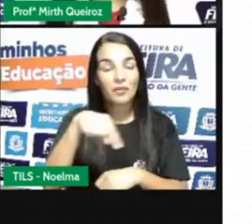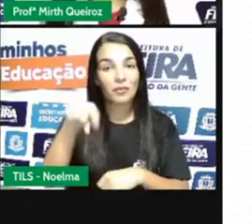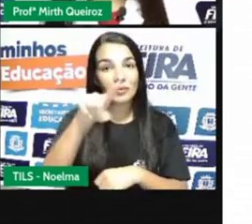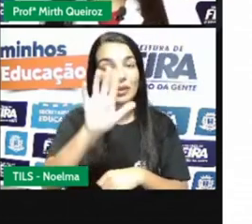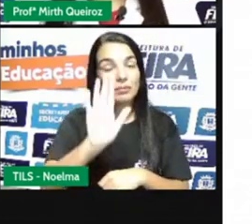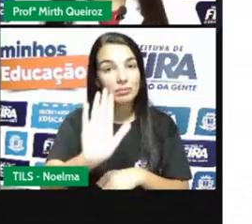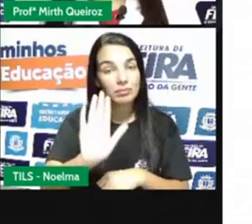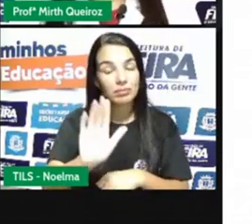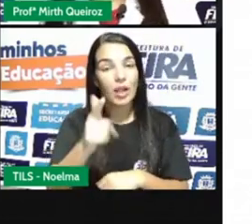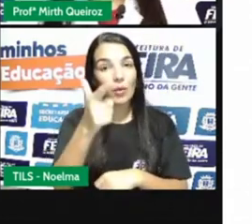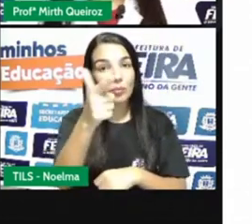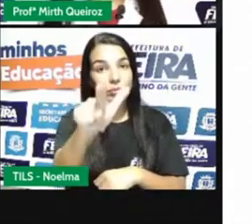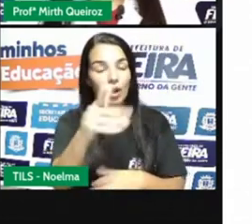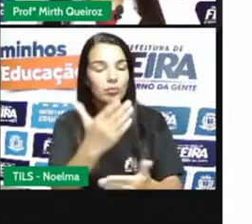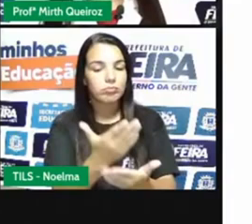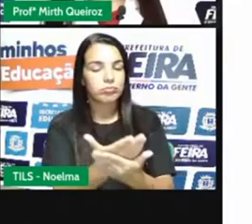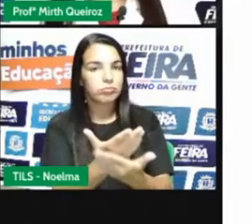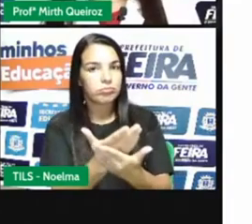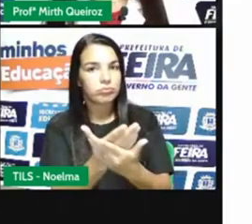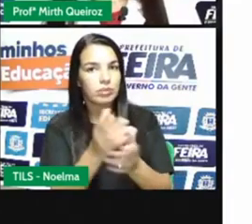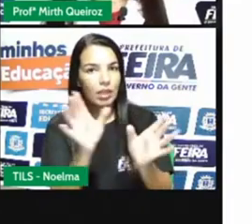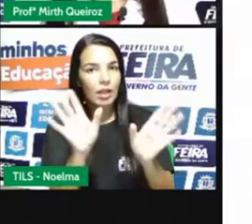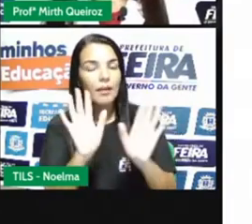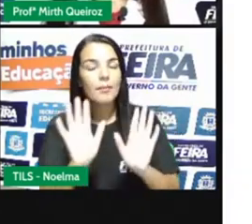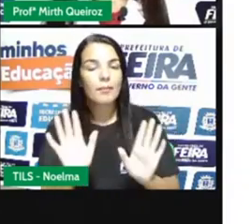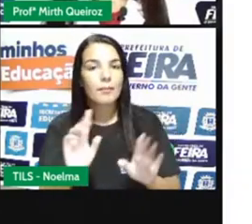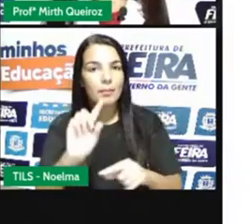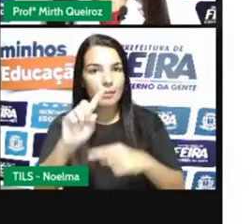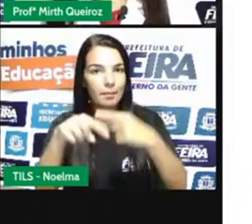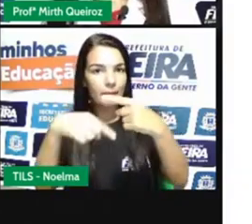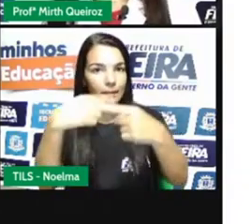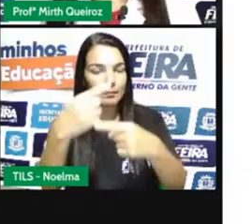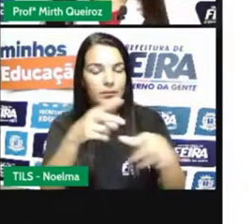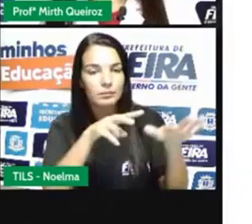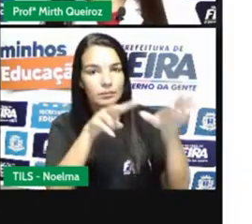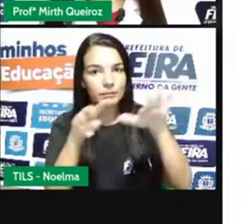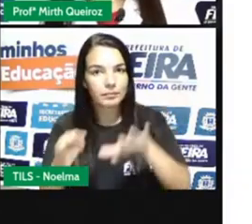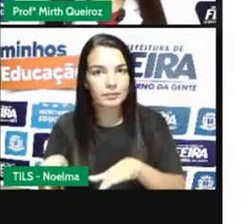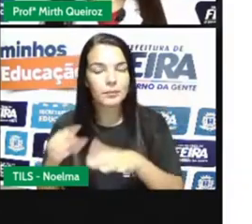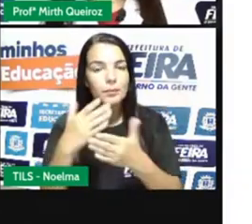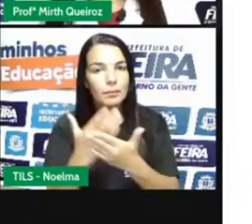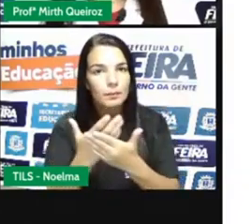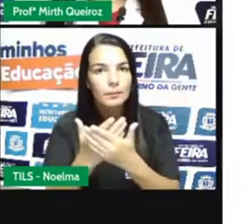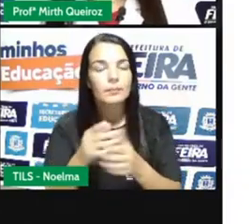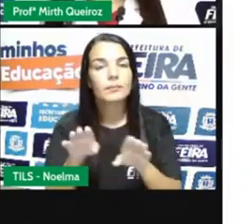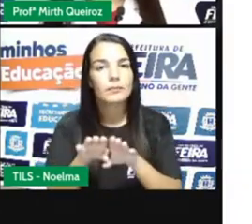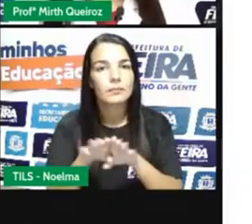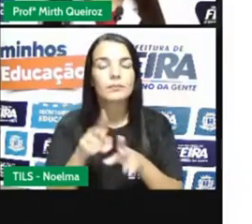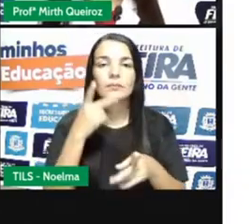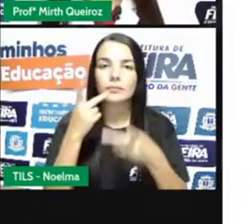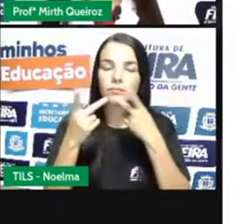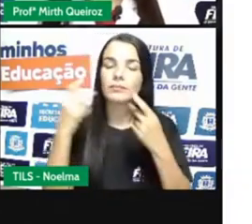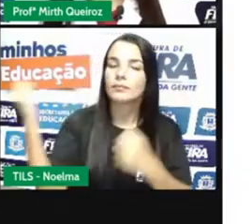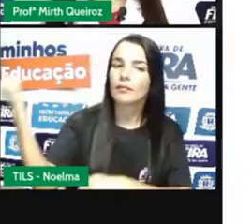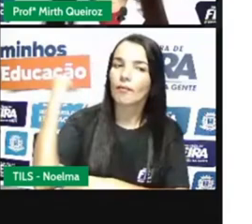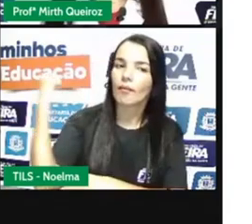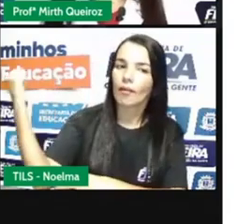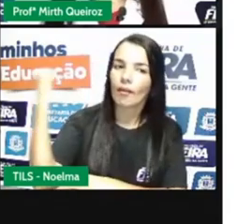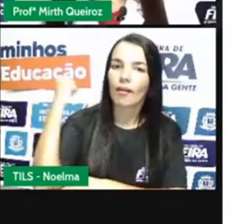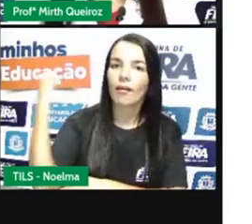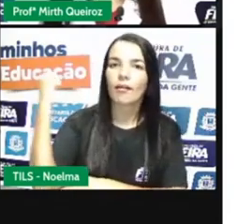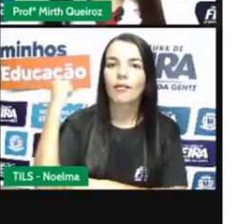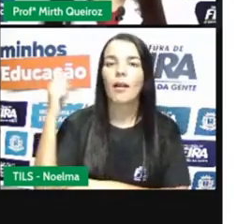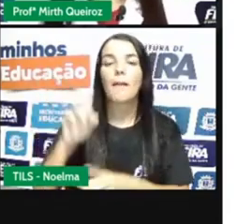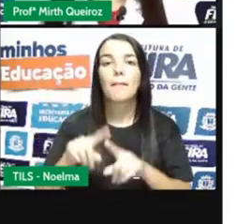Logo mais a gente virá, né, com mais uma aula aí, falando também sobre a questão de atividade física, só